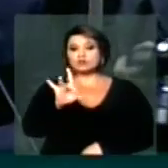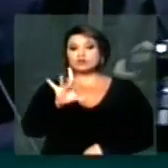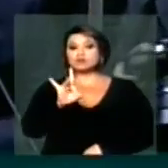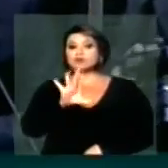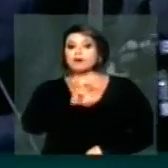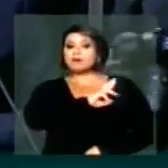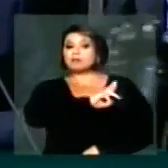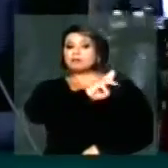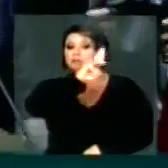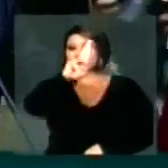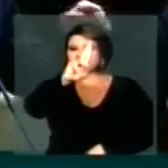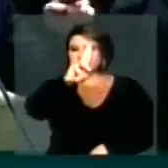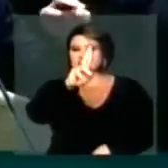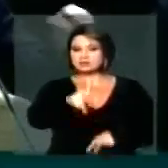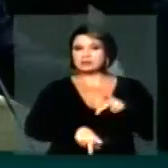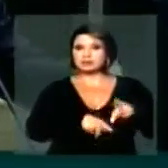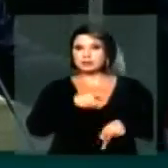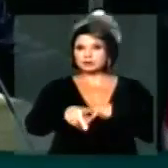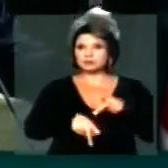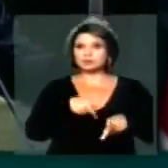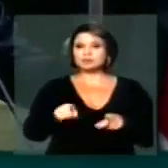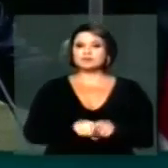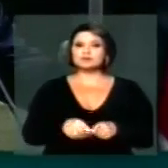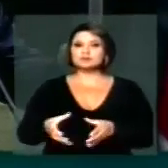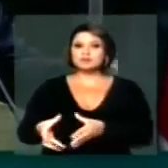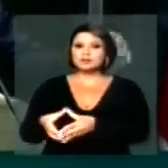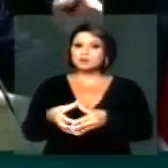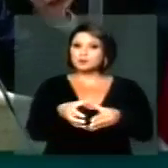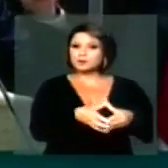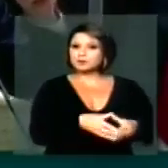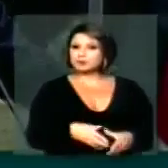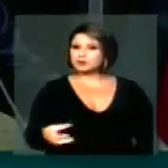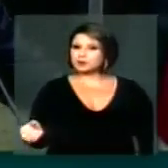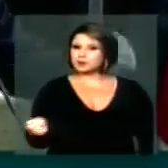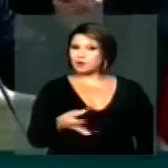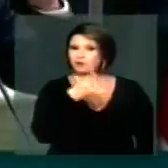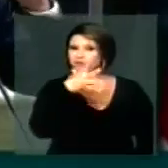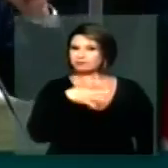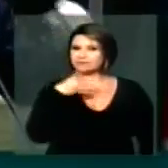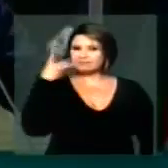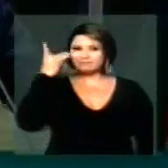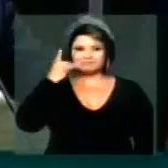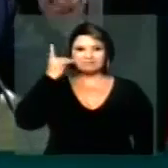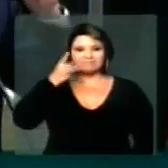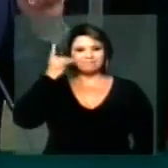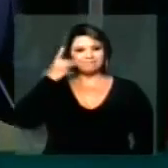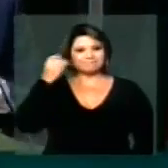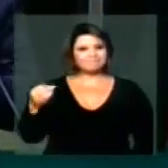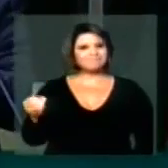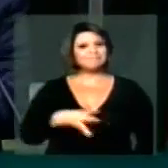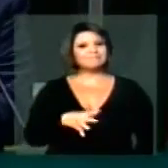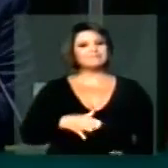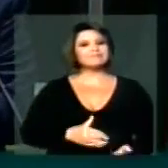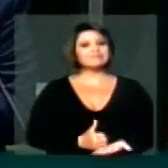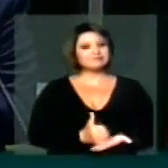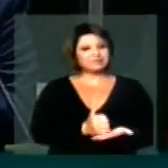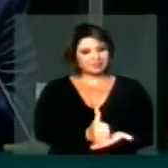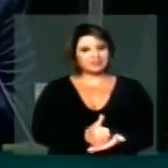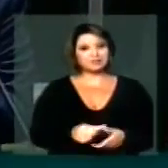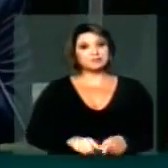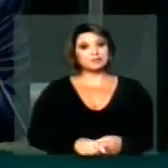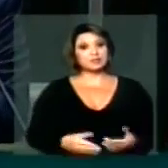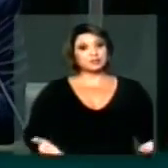que a Câmara dos Deputados, renovada, que a Câmara dos Deputados que acolhe